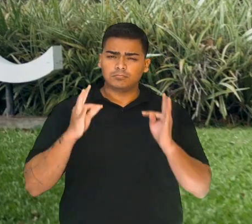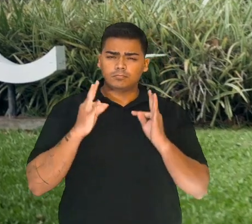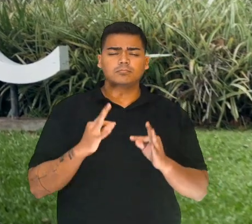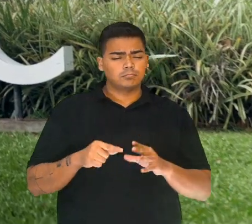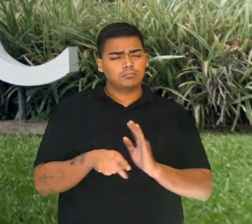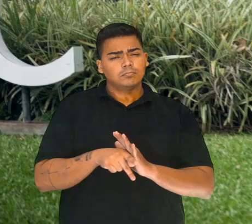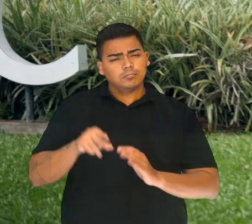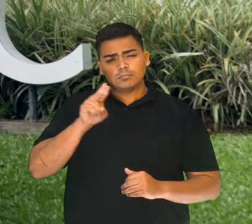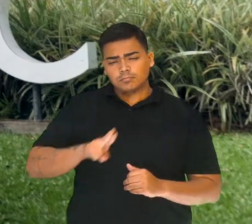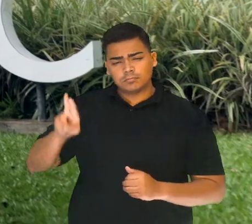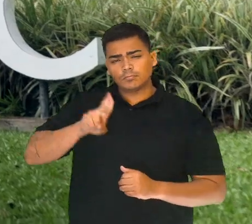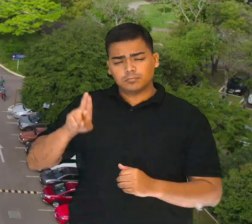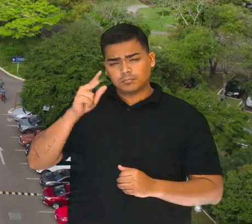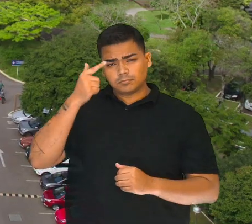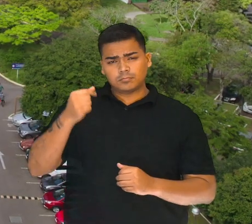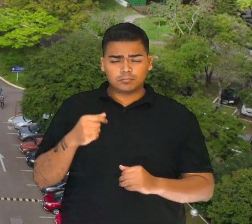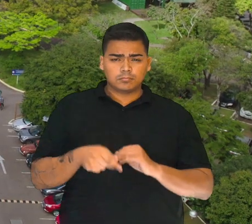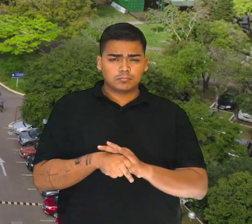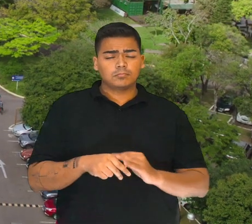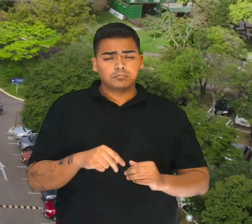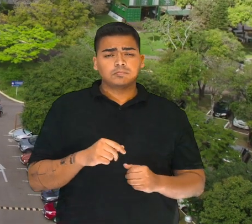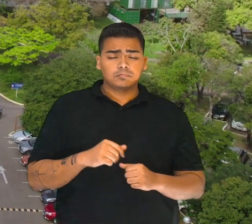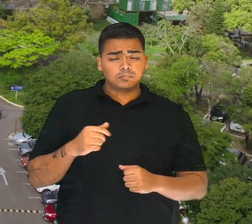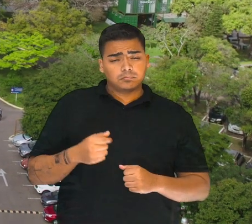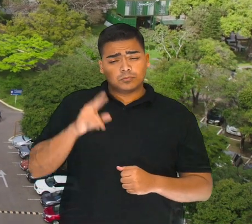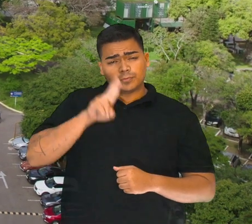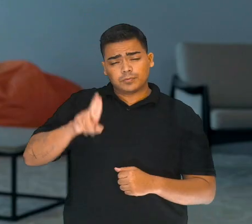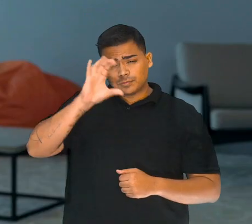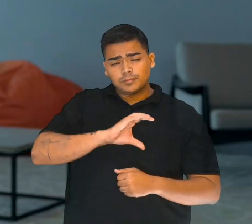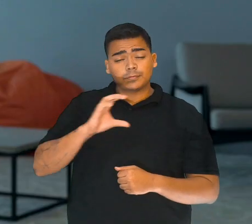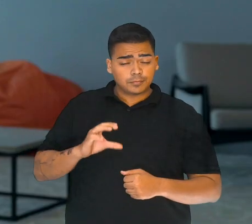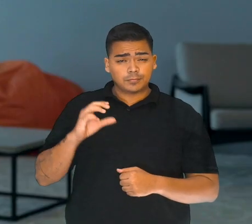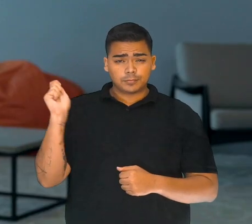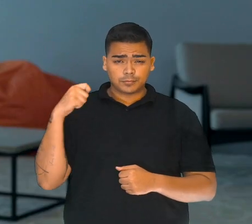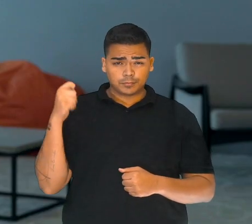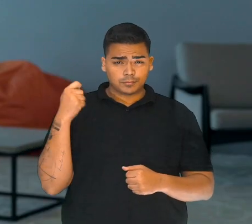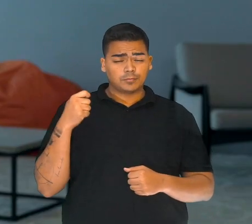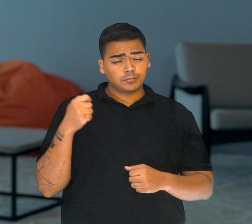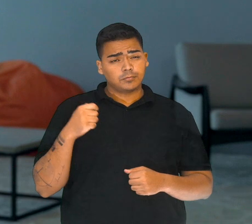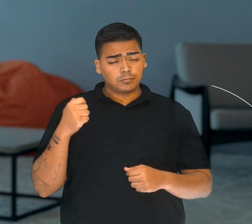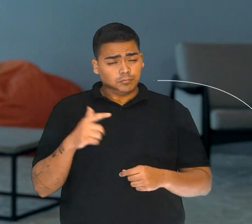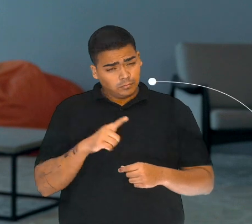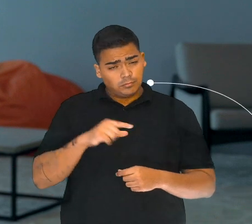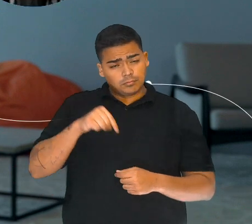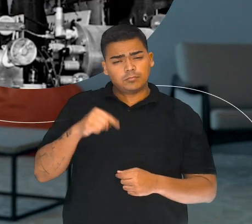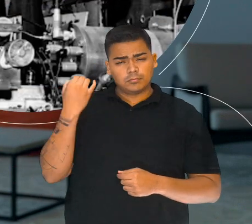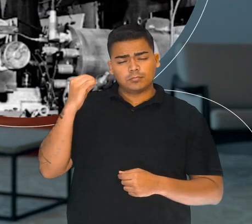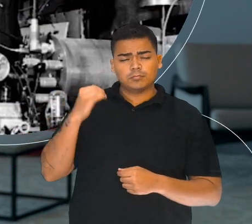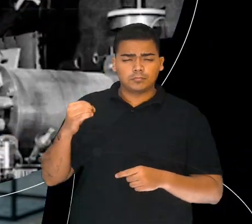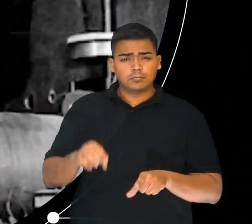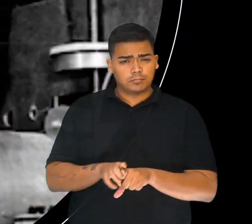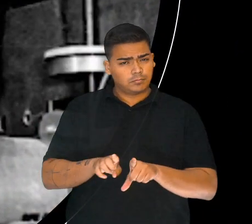uma universidade, da Pontifícia Universidade Católica do Rio Grande do Sul, aqui em Porto Alegre. Esse é um modelo de maior